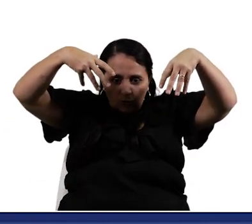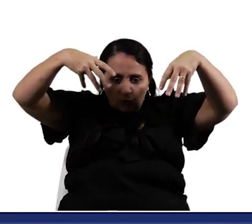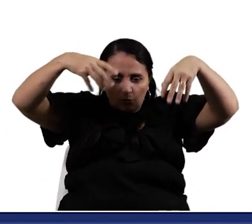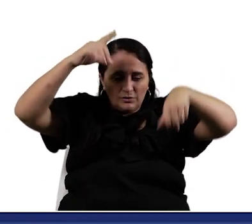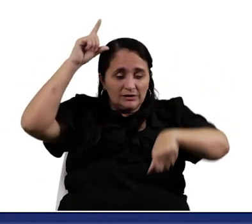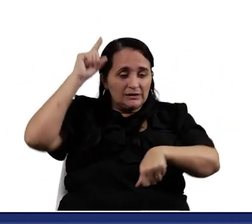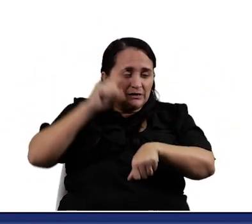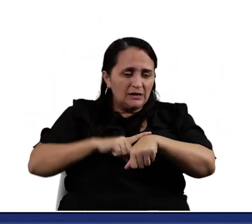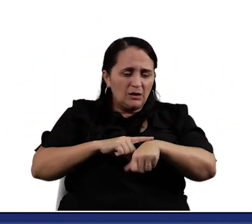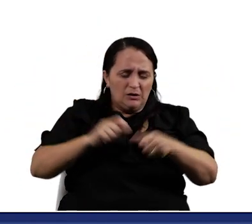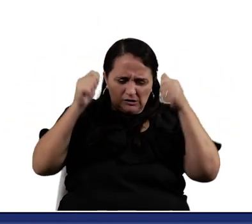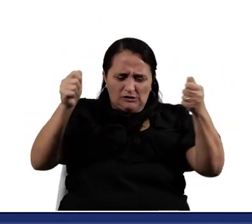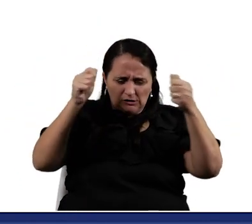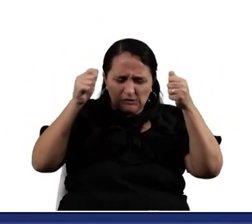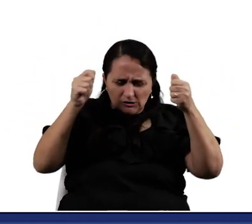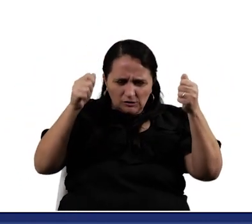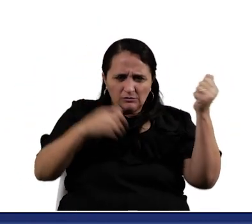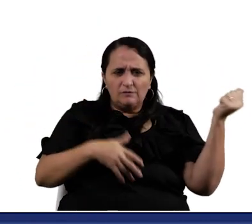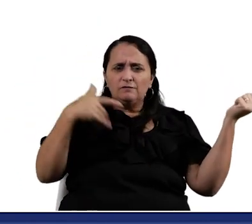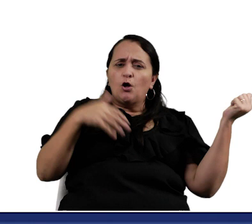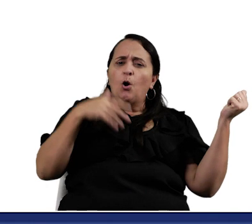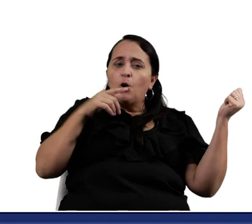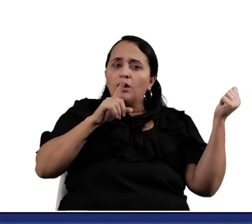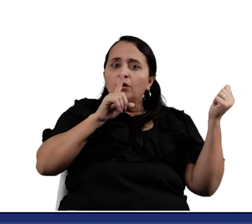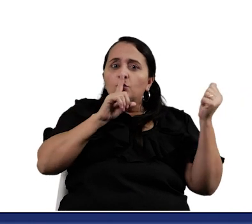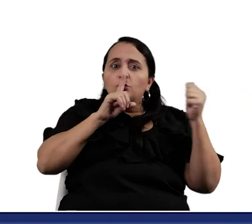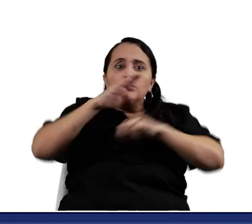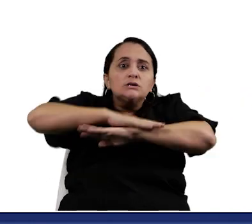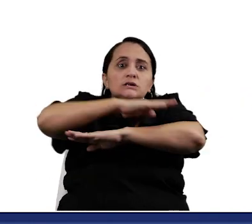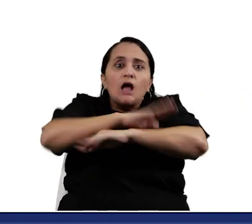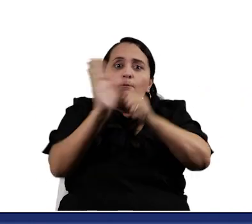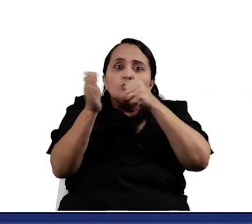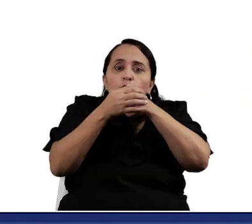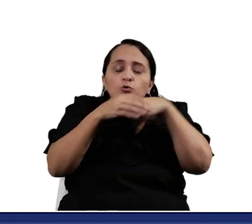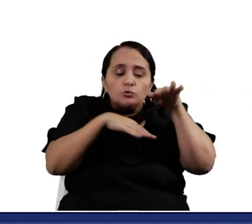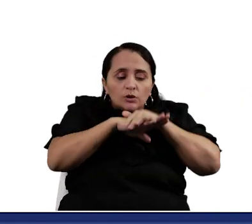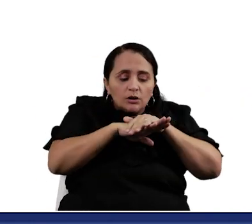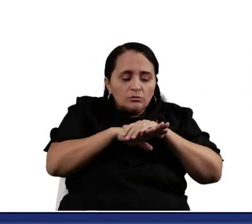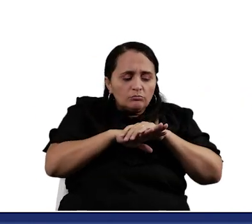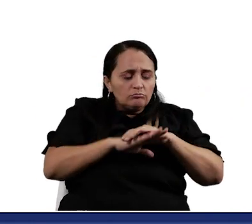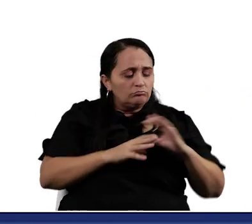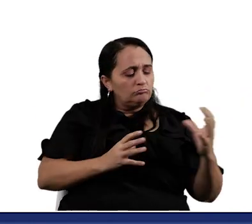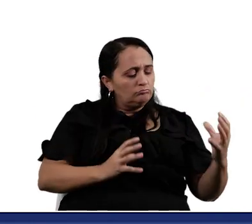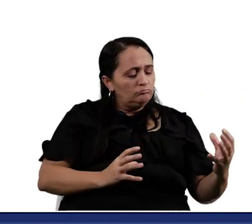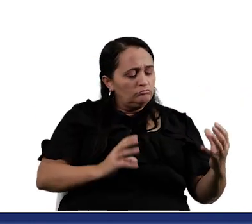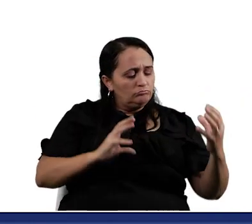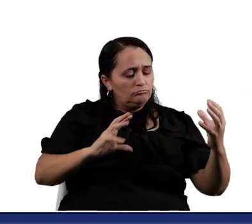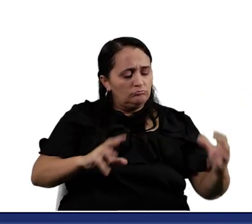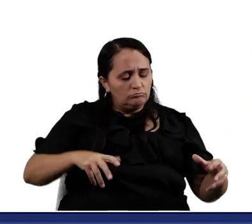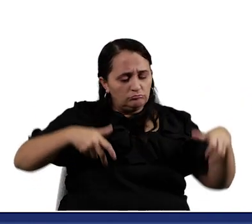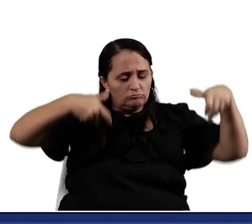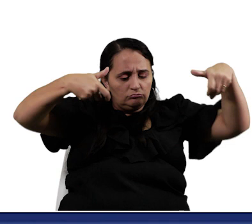e começou a chacoalhar, né, para ver o que tem aqui dentro da minha viola. Começou a chacoalhar aquela viola. Gente,